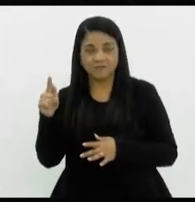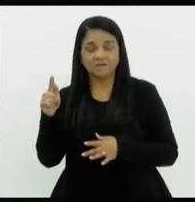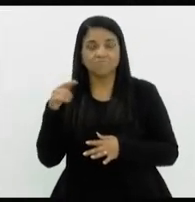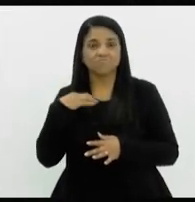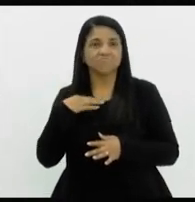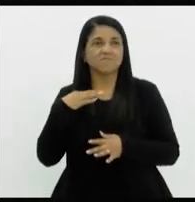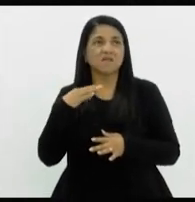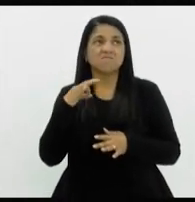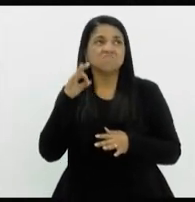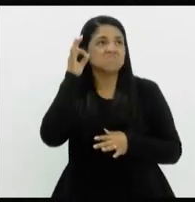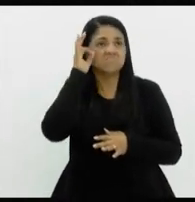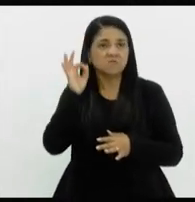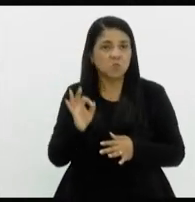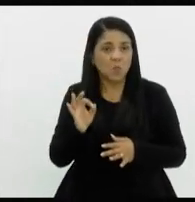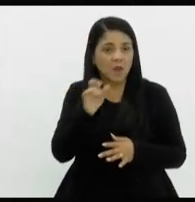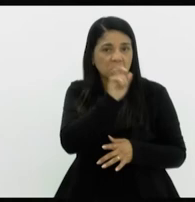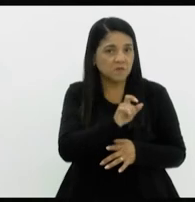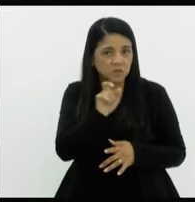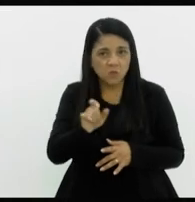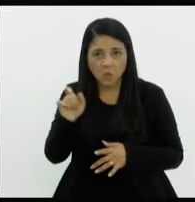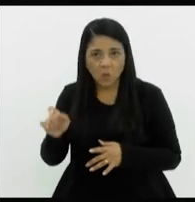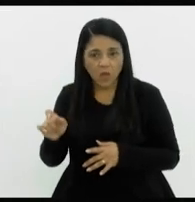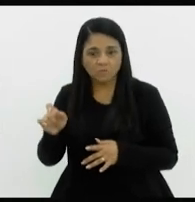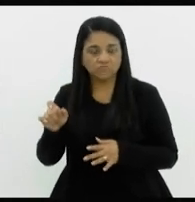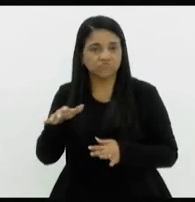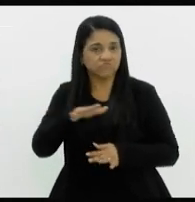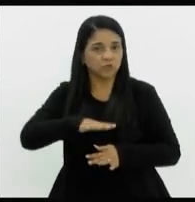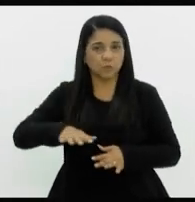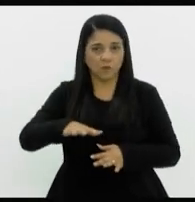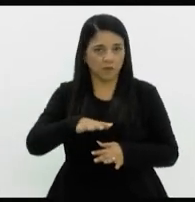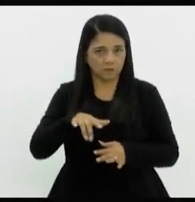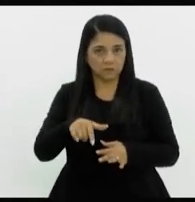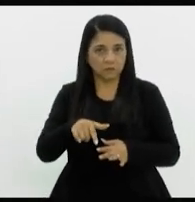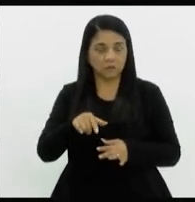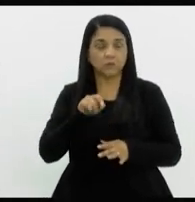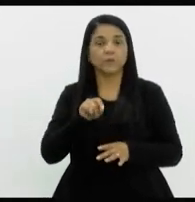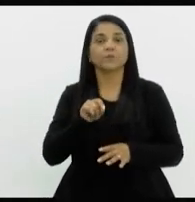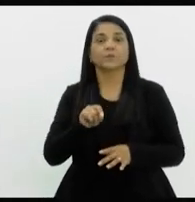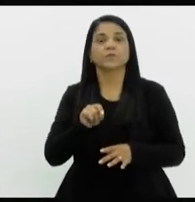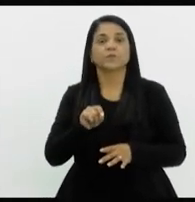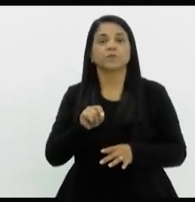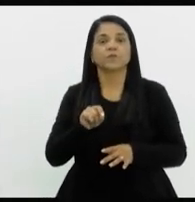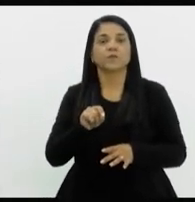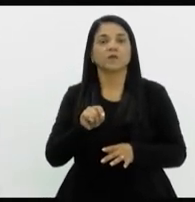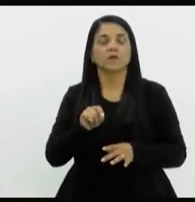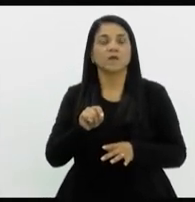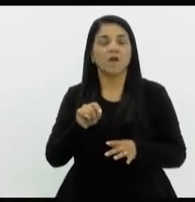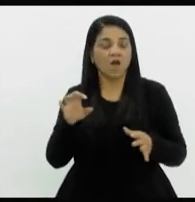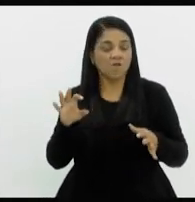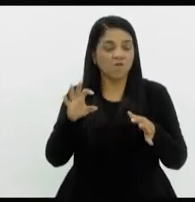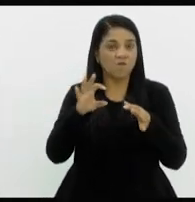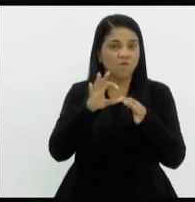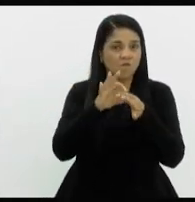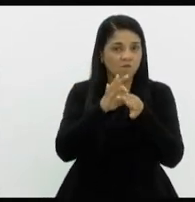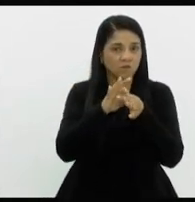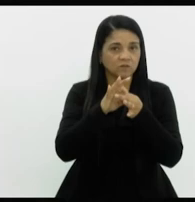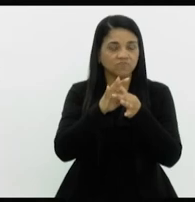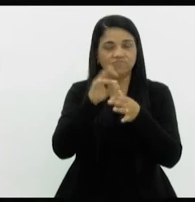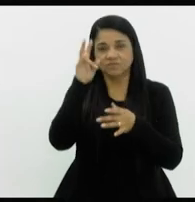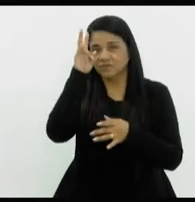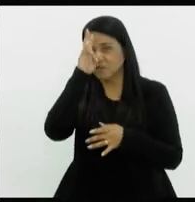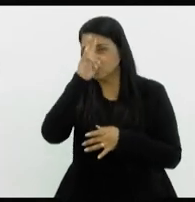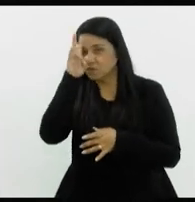compreendido, que nada mais é, deputado Sérgio Fernandes, do que a fusão dos tempos